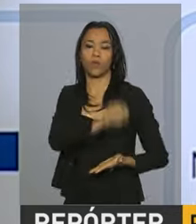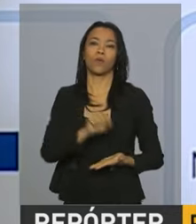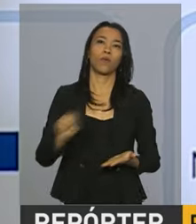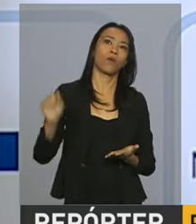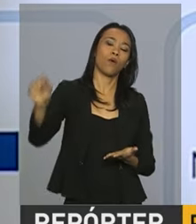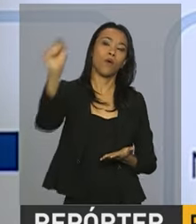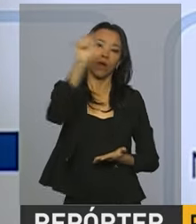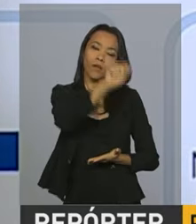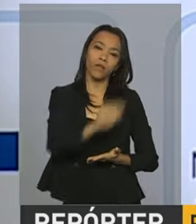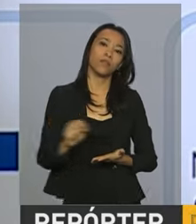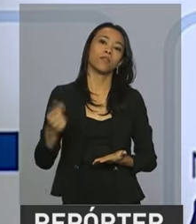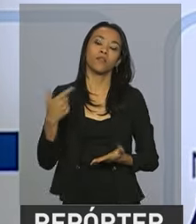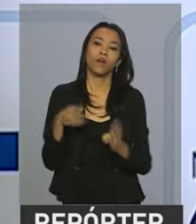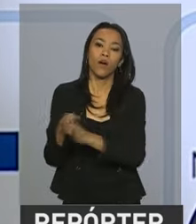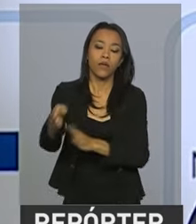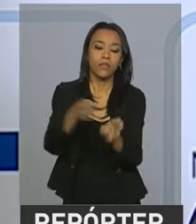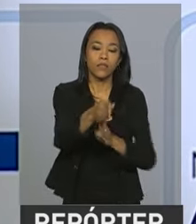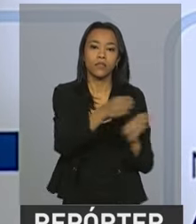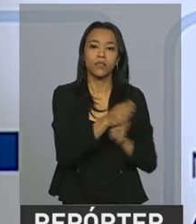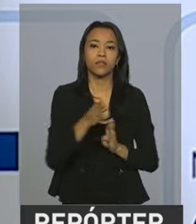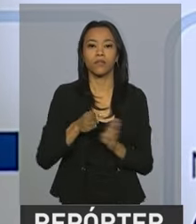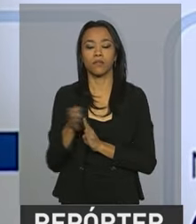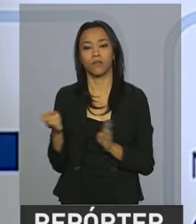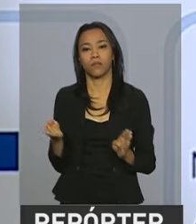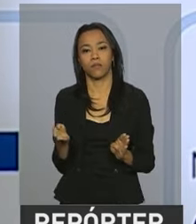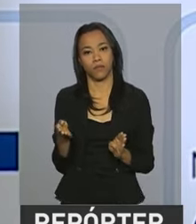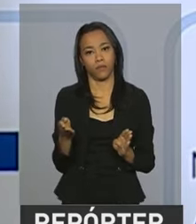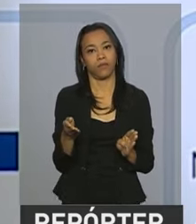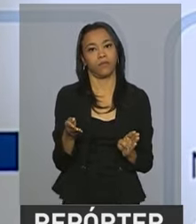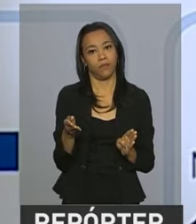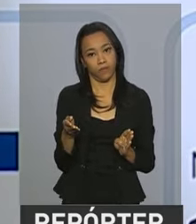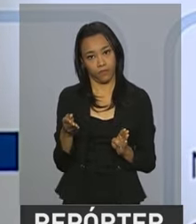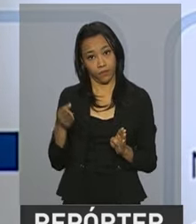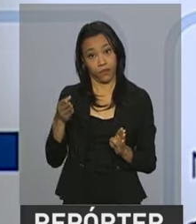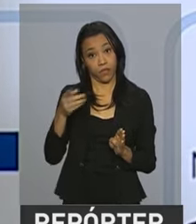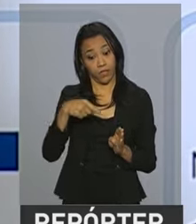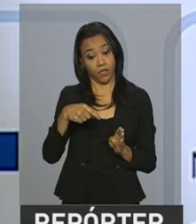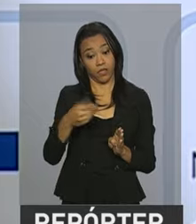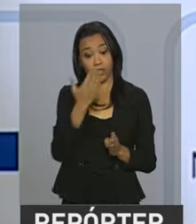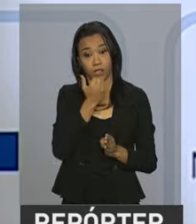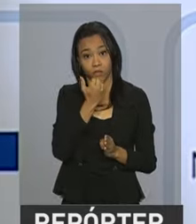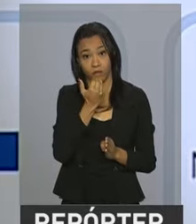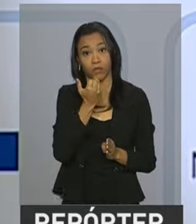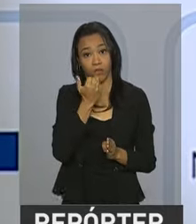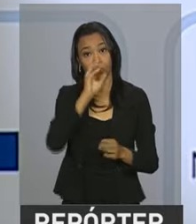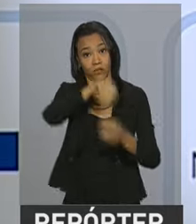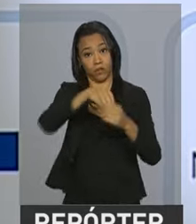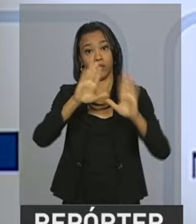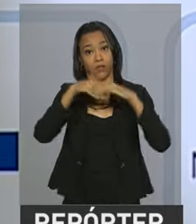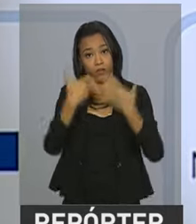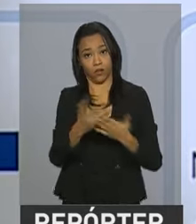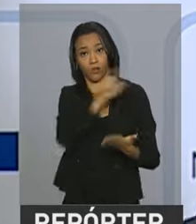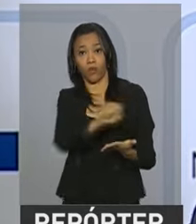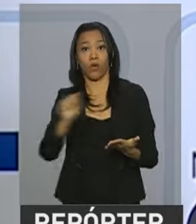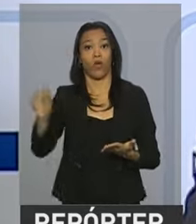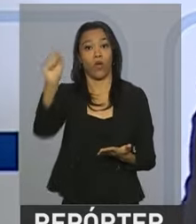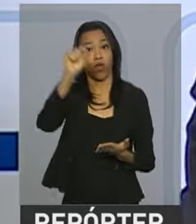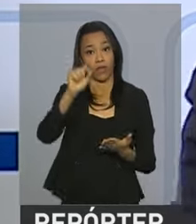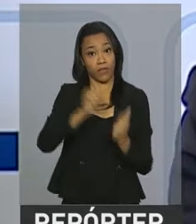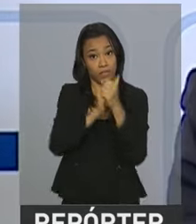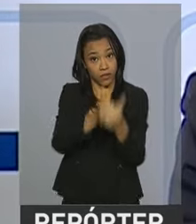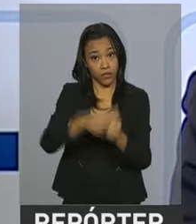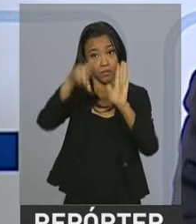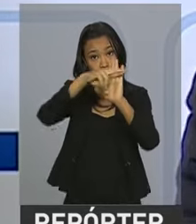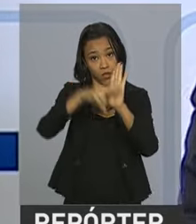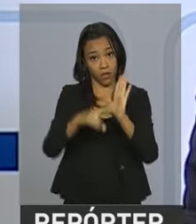orientação tanto para a a razão pela qual a merenda vai estar naquele formato novo